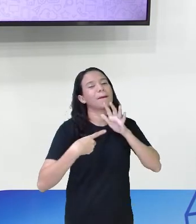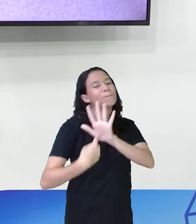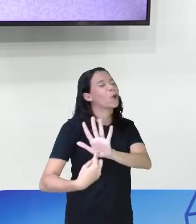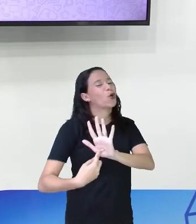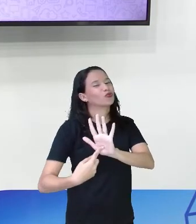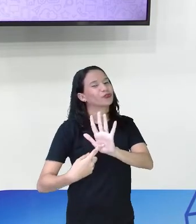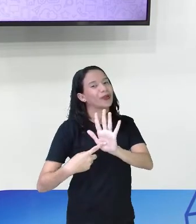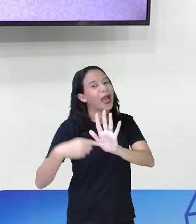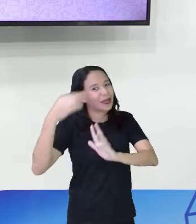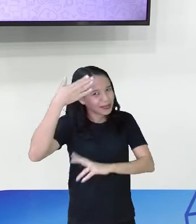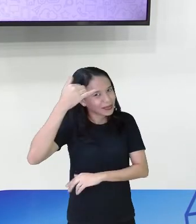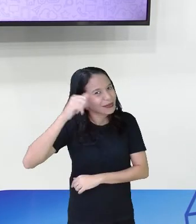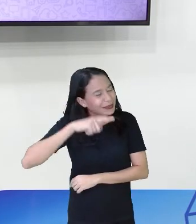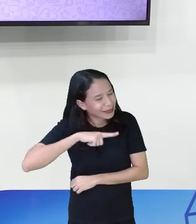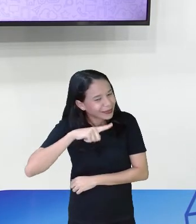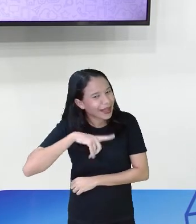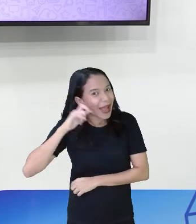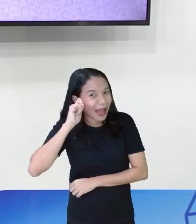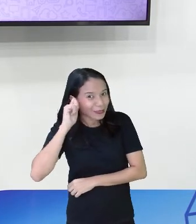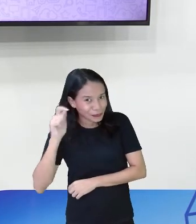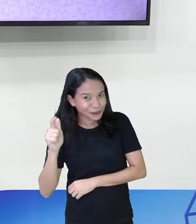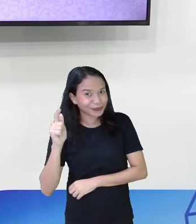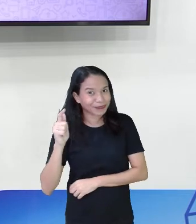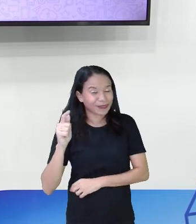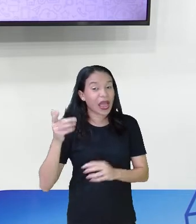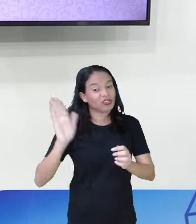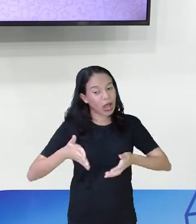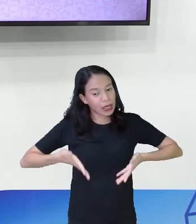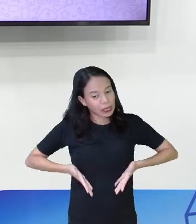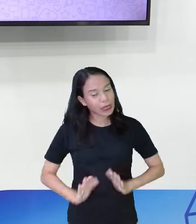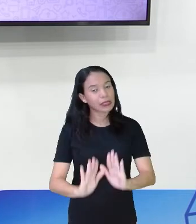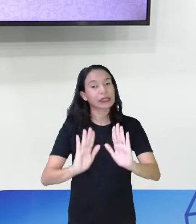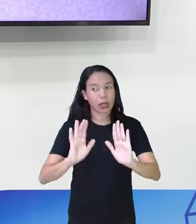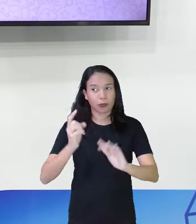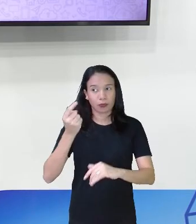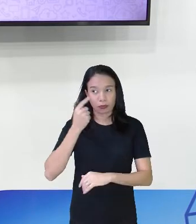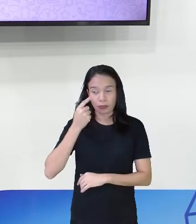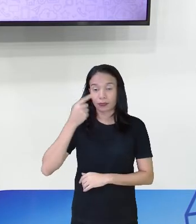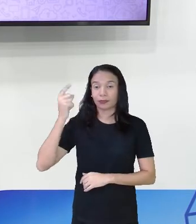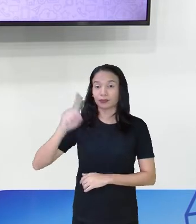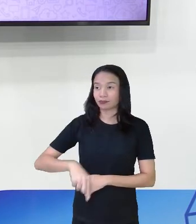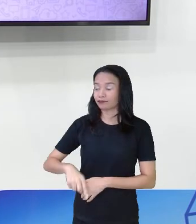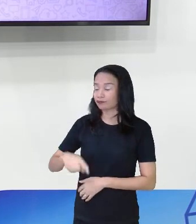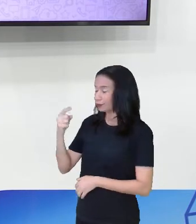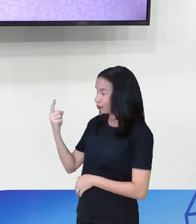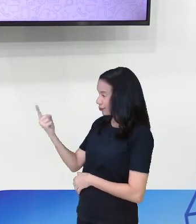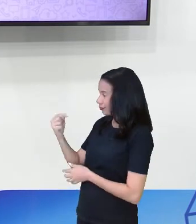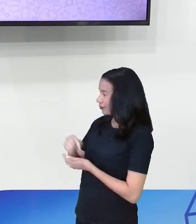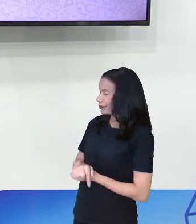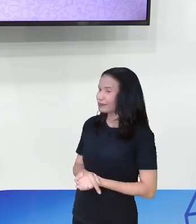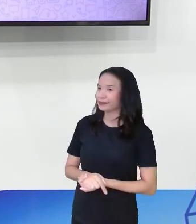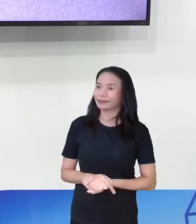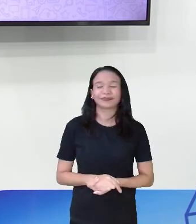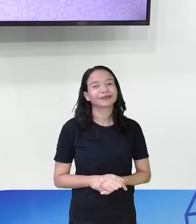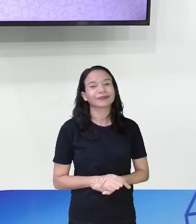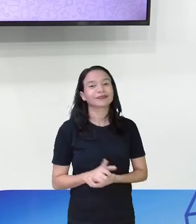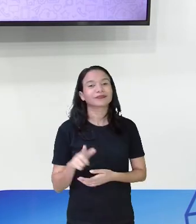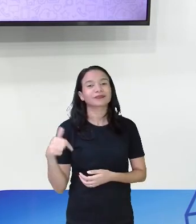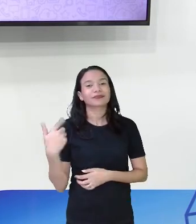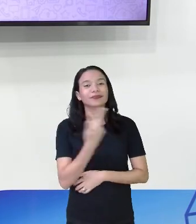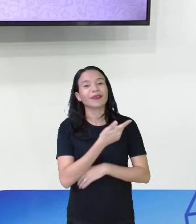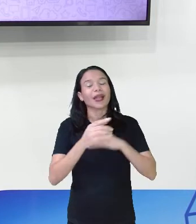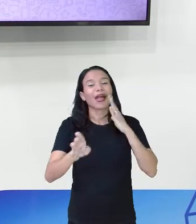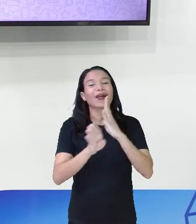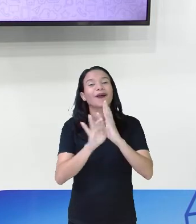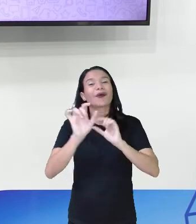gente sabe que está azul. Ele já nasceu assim, tá certo? É o lagarto da língua azul. E nós encontramos